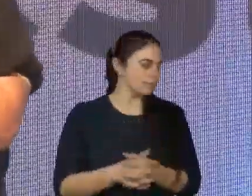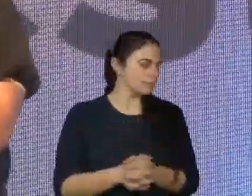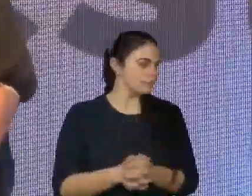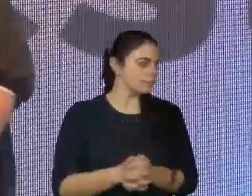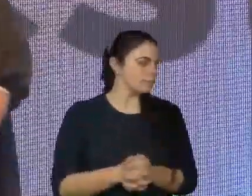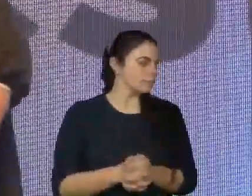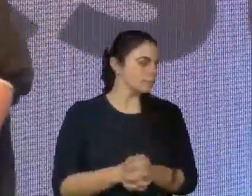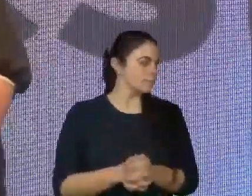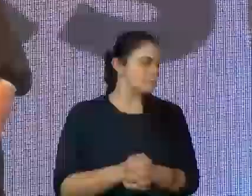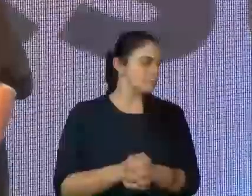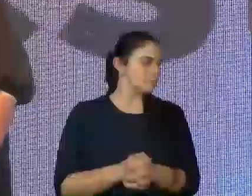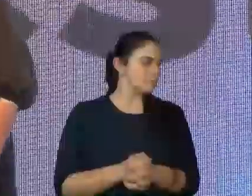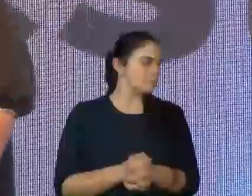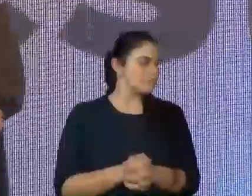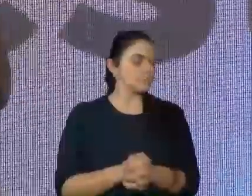Então,